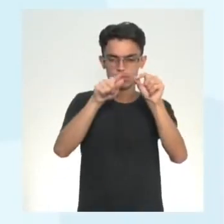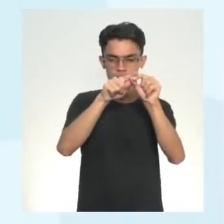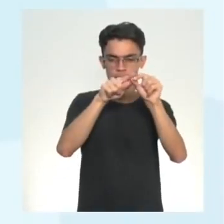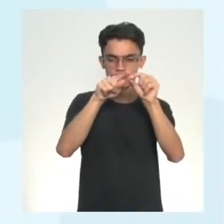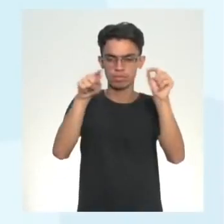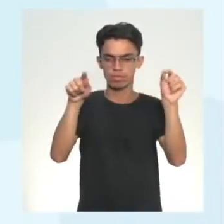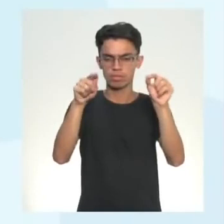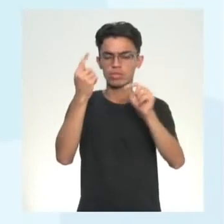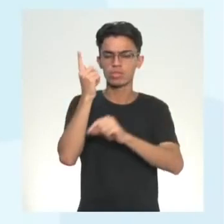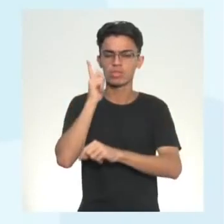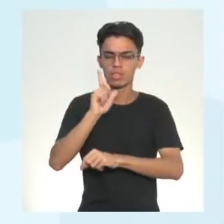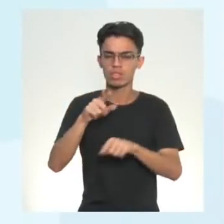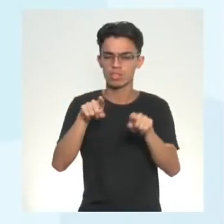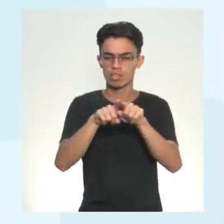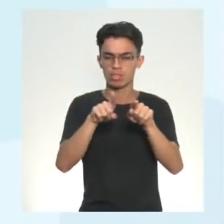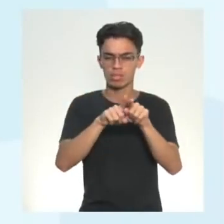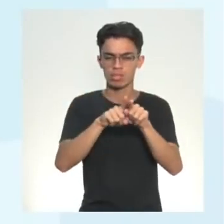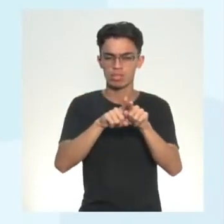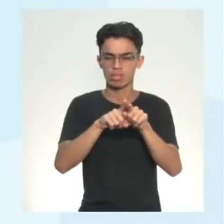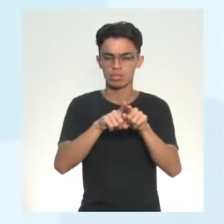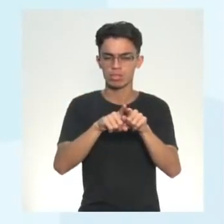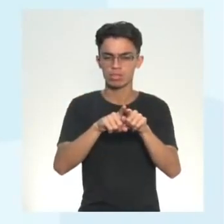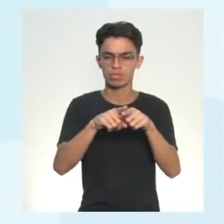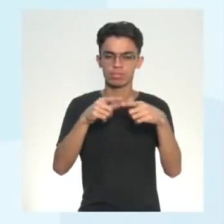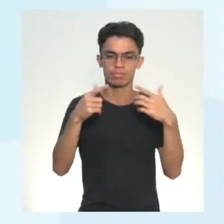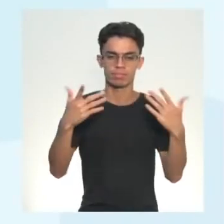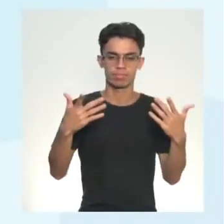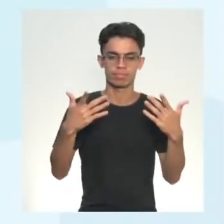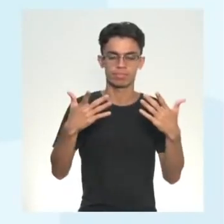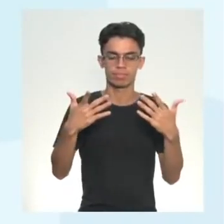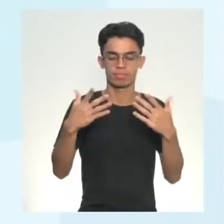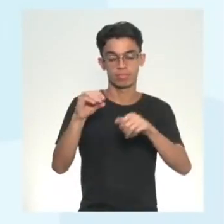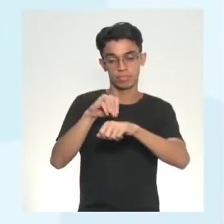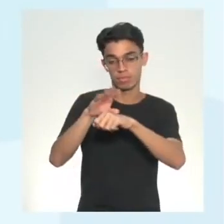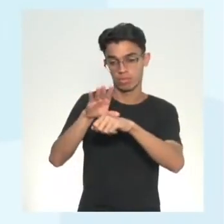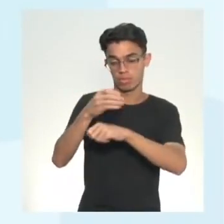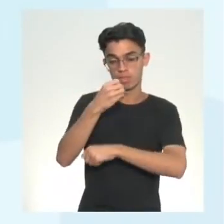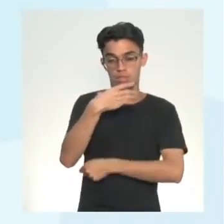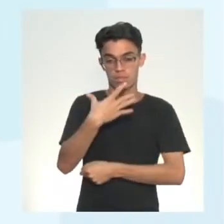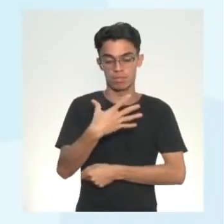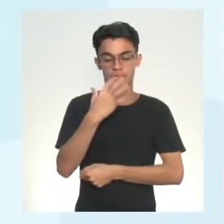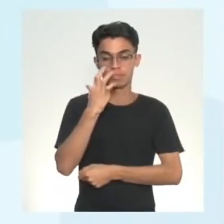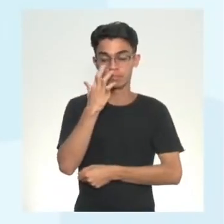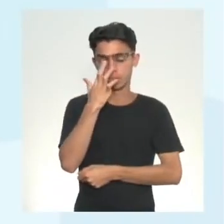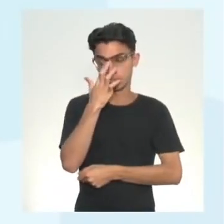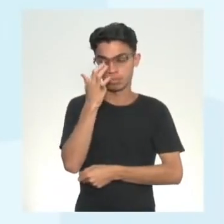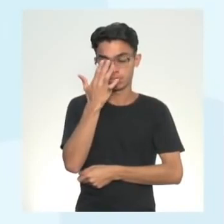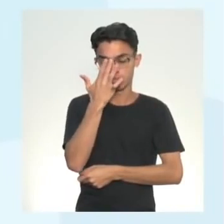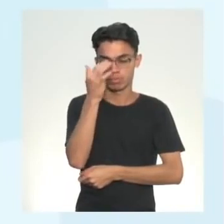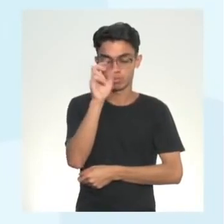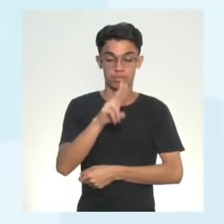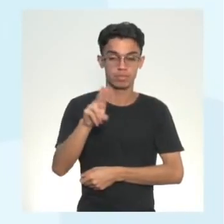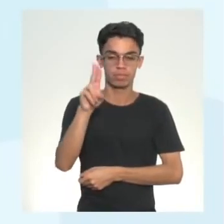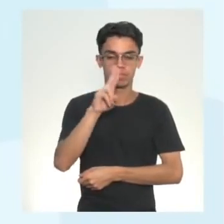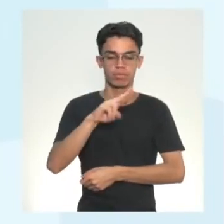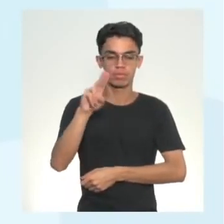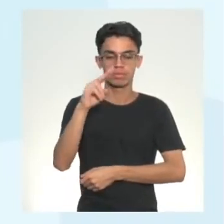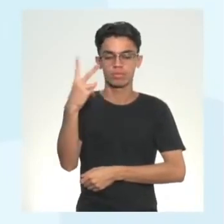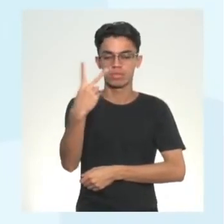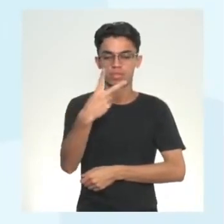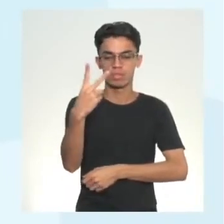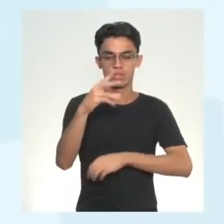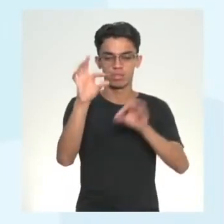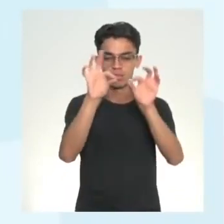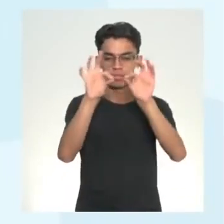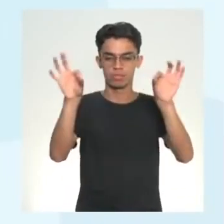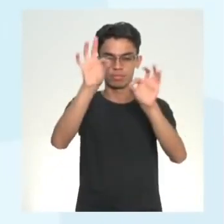aqui, você também consegue contar os quadradinhos? Então, agora te dei uma boa dica, hein? Então, use essas duas